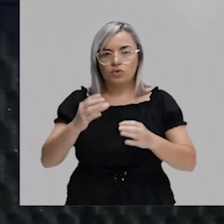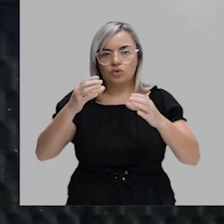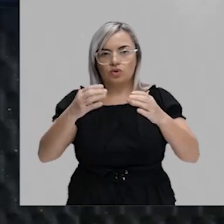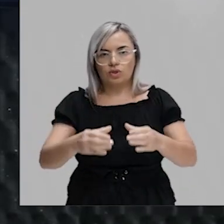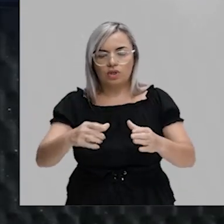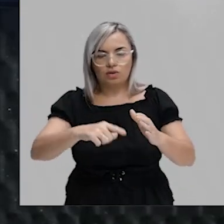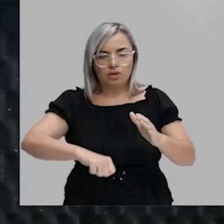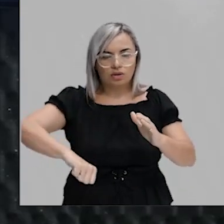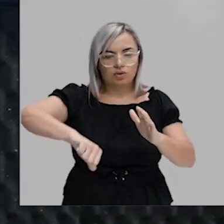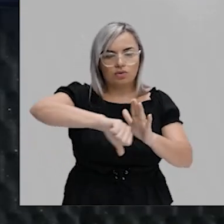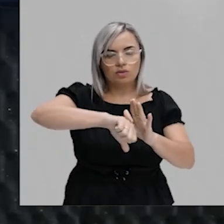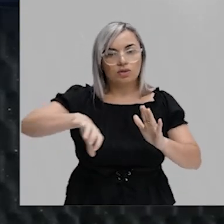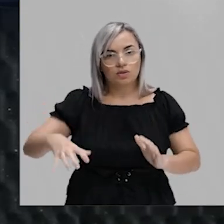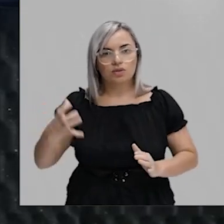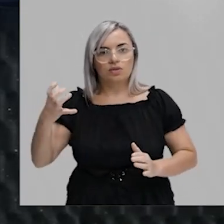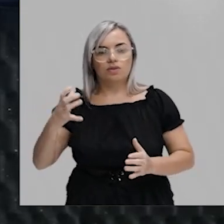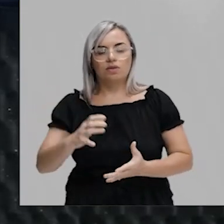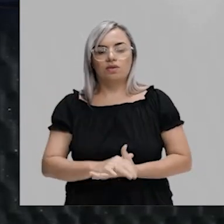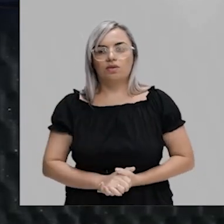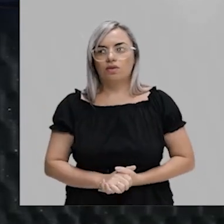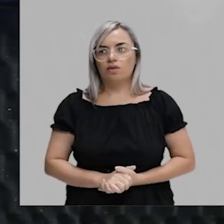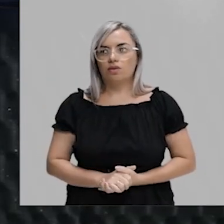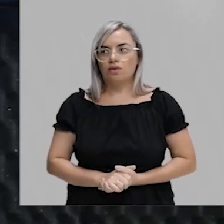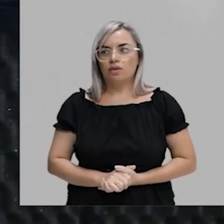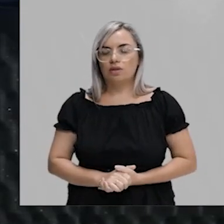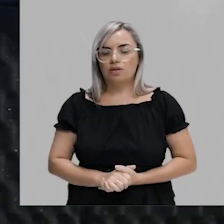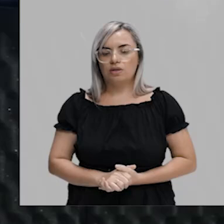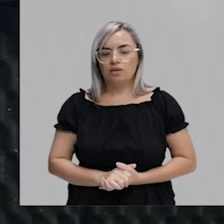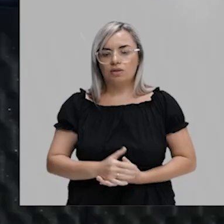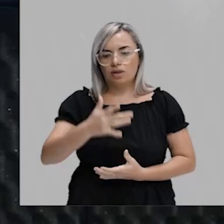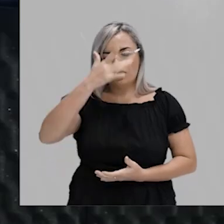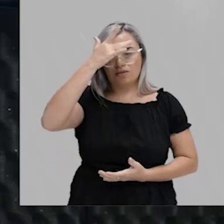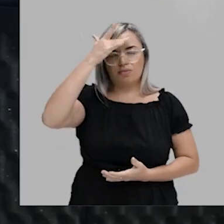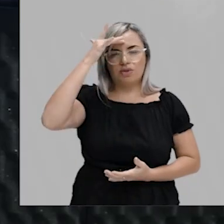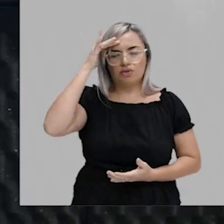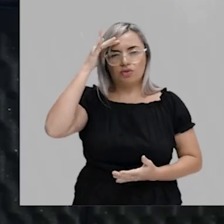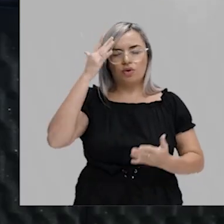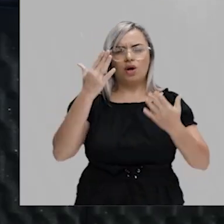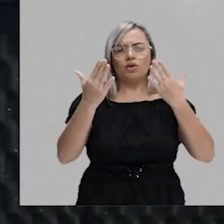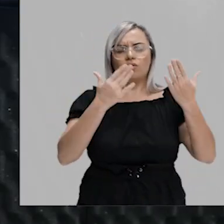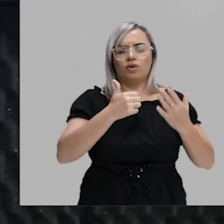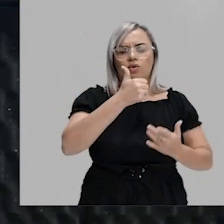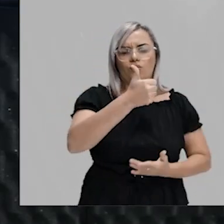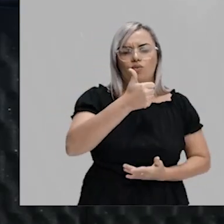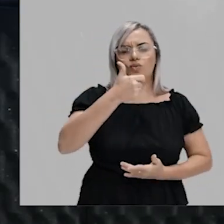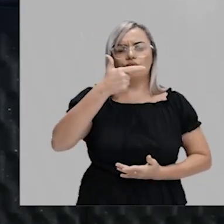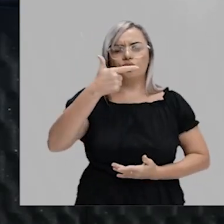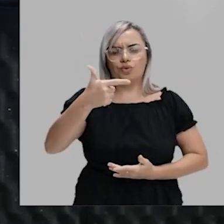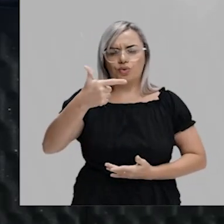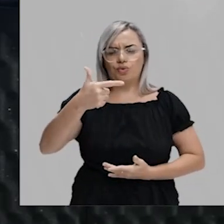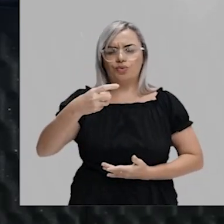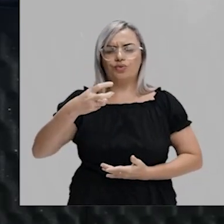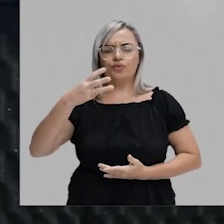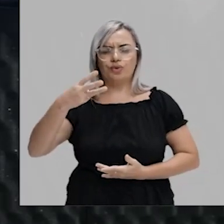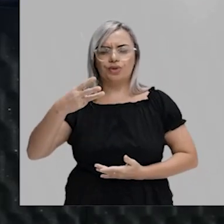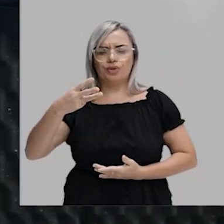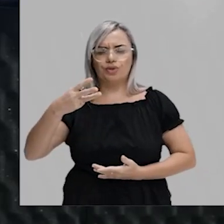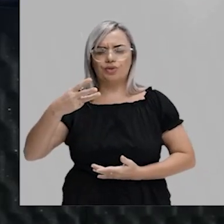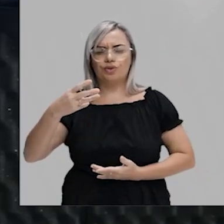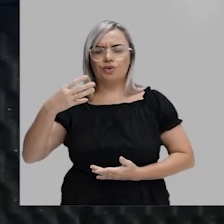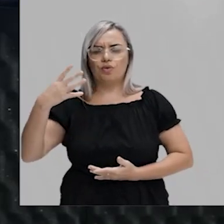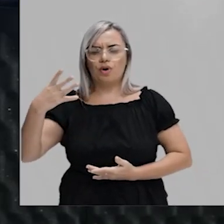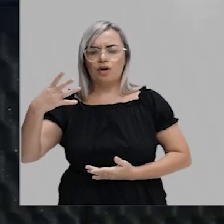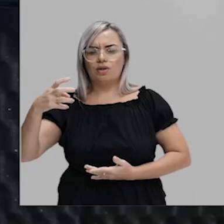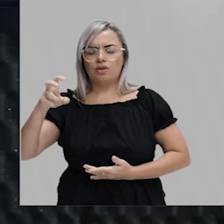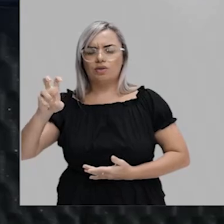crime. Essas pessoas aqui, ó, eu tenho suspeito 1, 2, 3, 4, 5, 6 e 7.